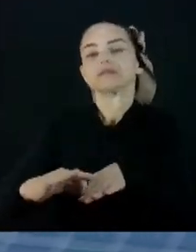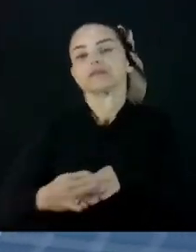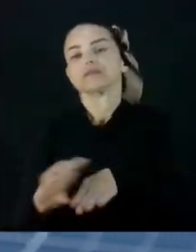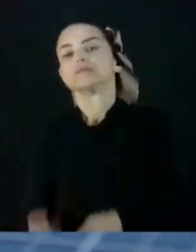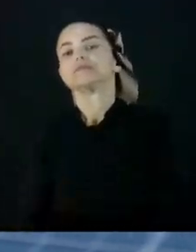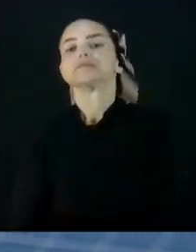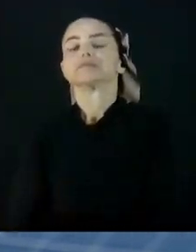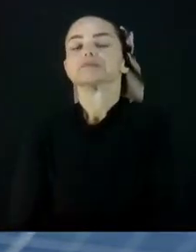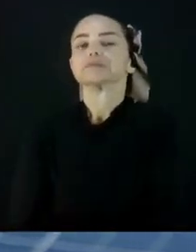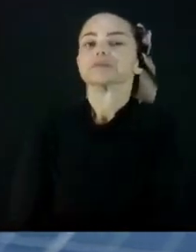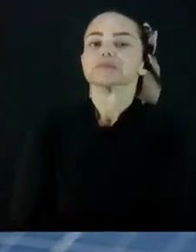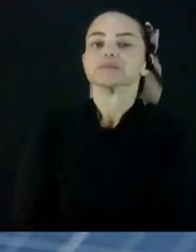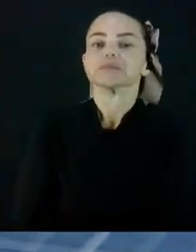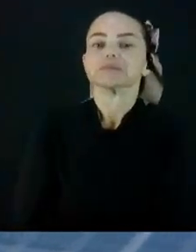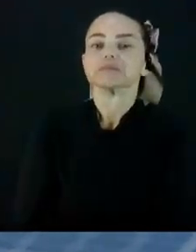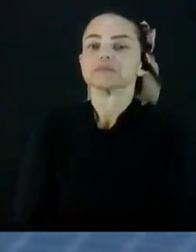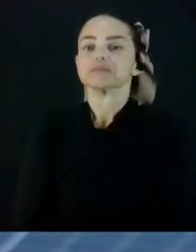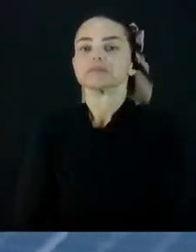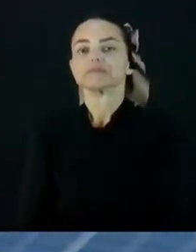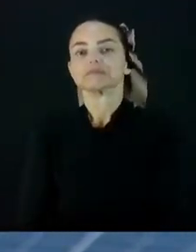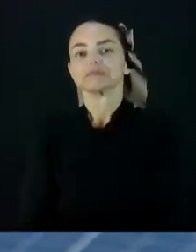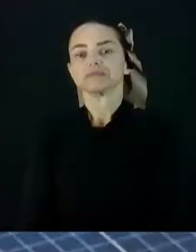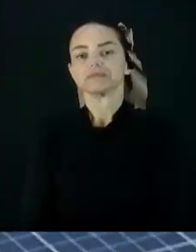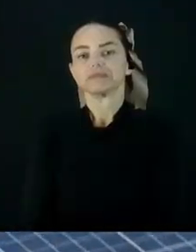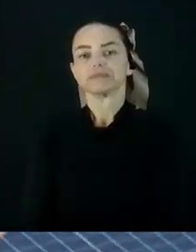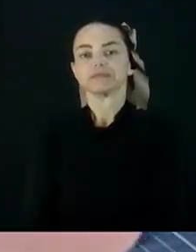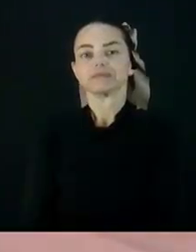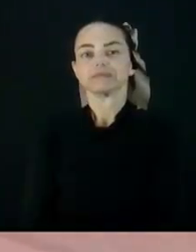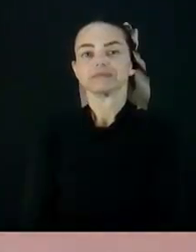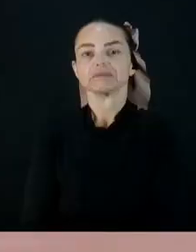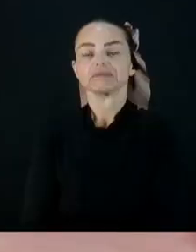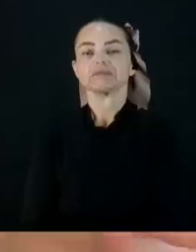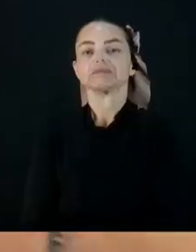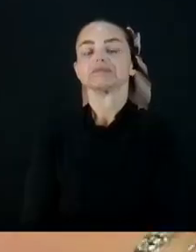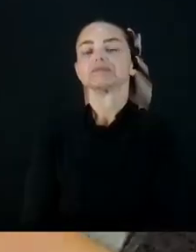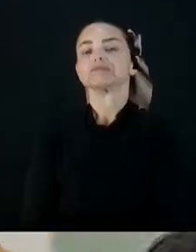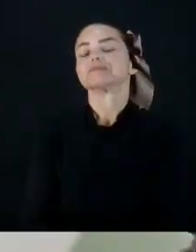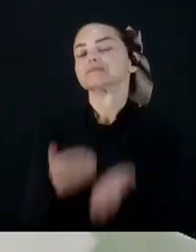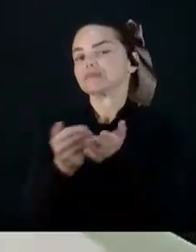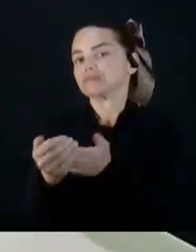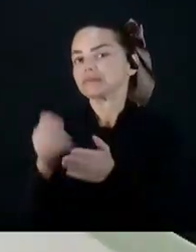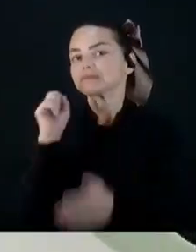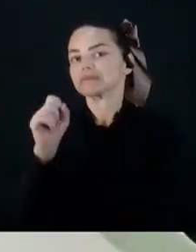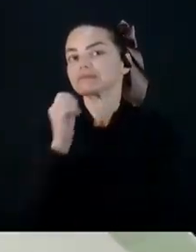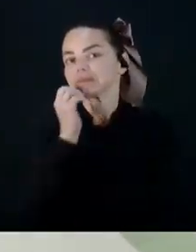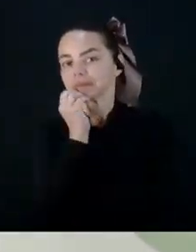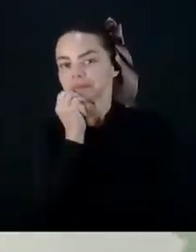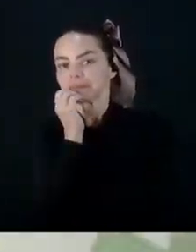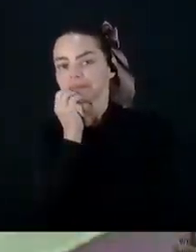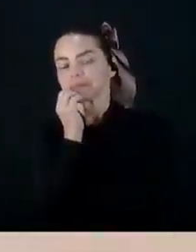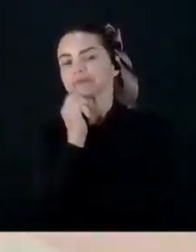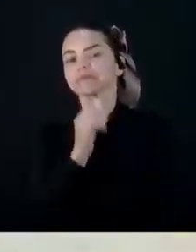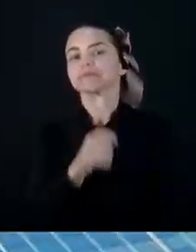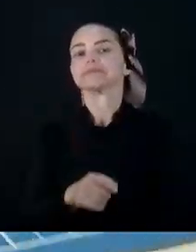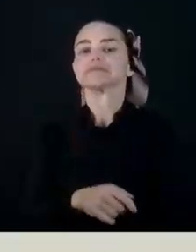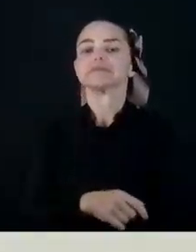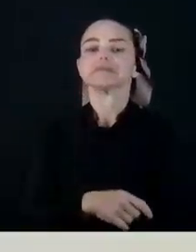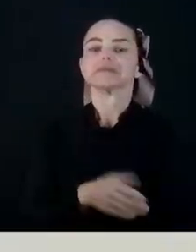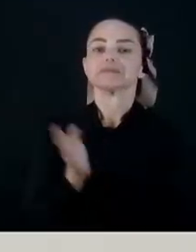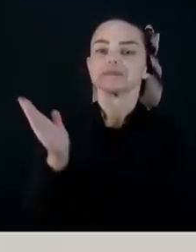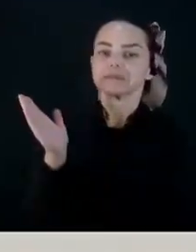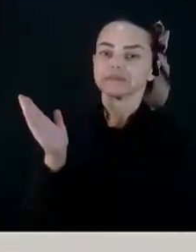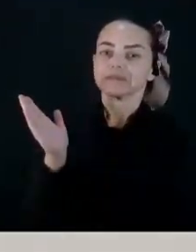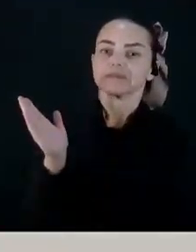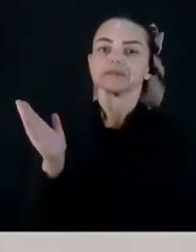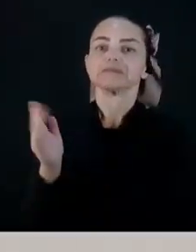Aqui não sei se eu posso ir direto. Então, por onde que eu começo a costura? Eu começo de um lado, de fora a fora, e de